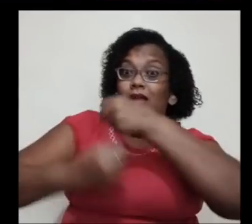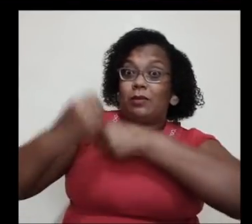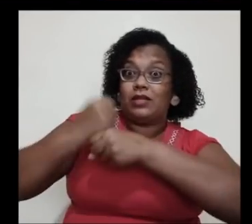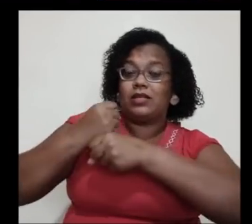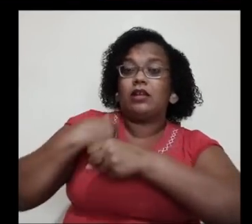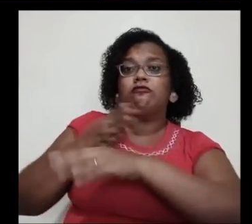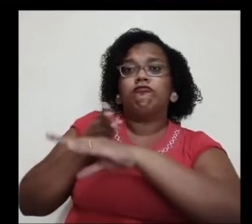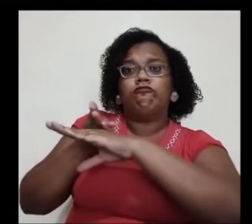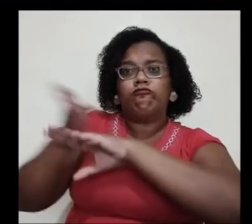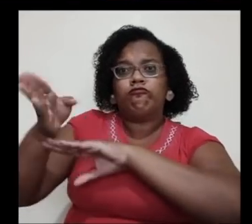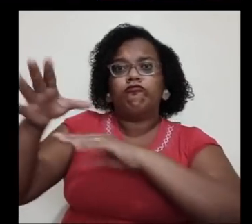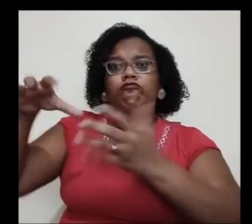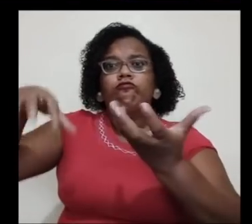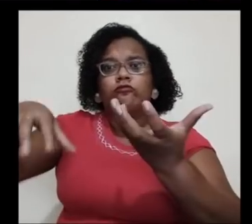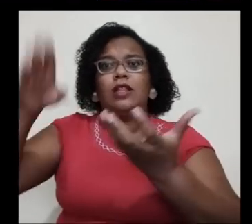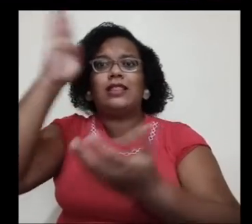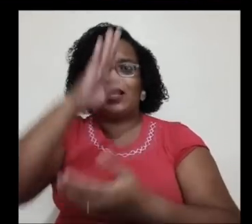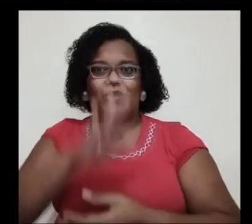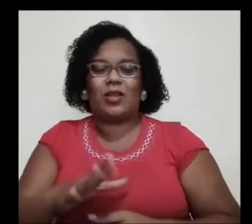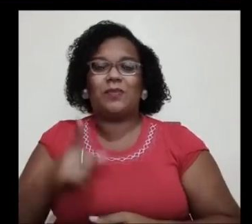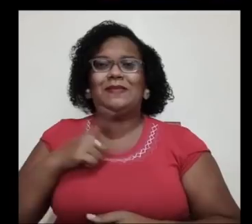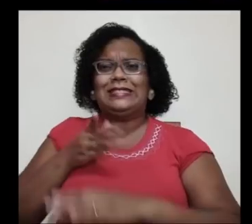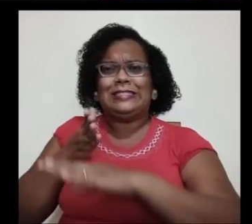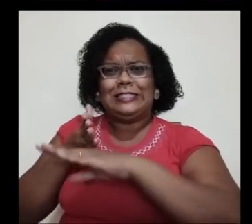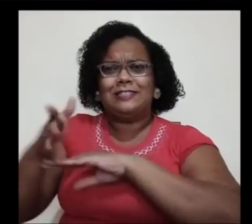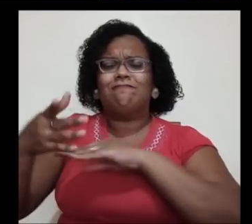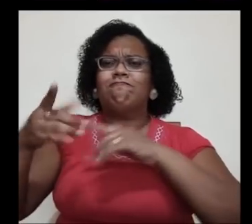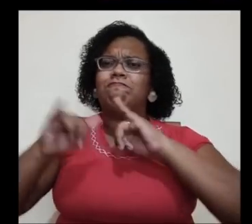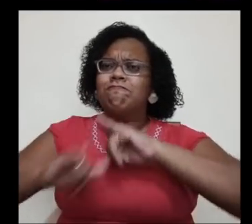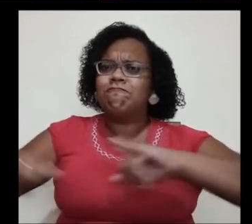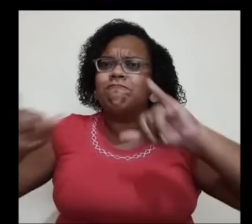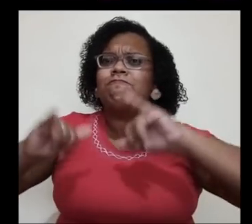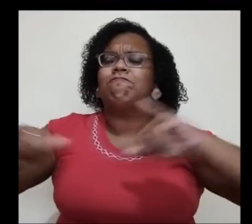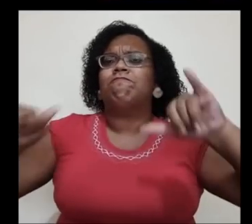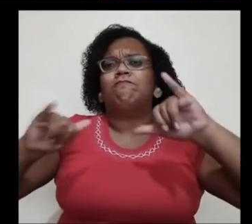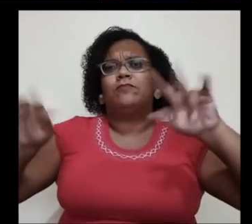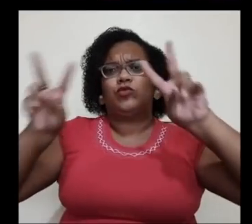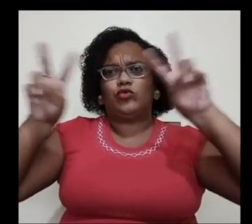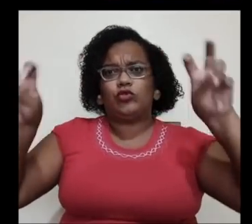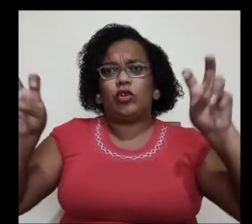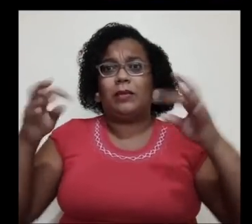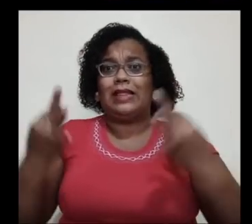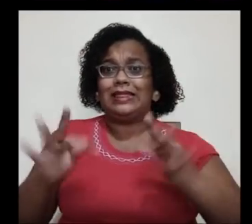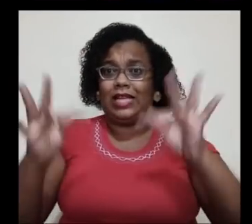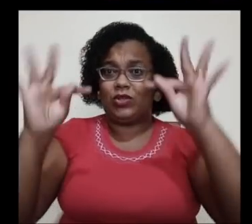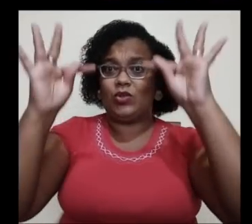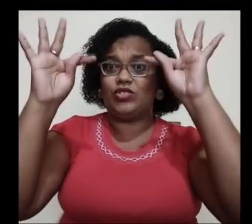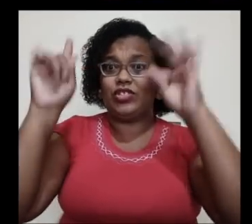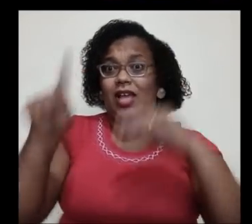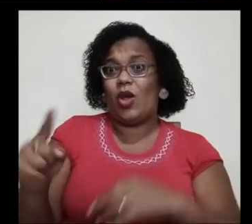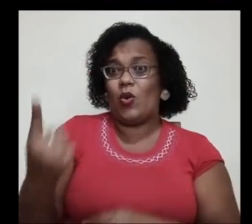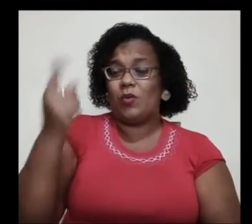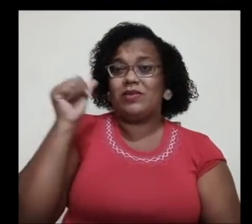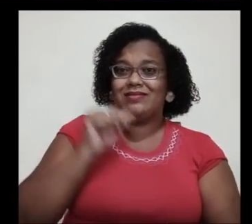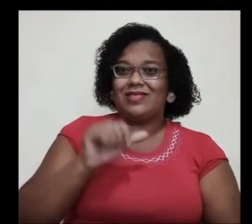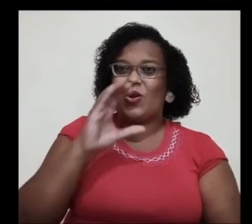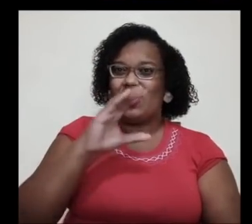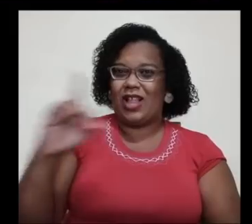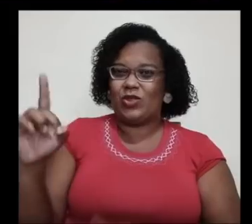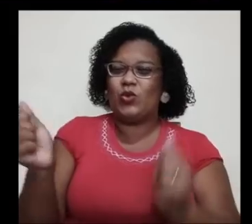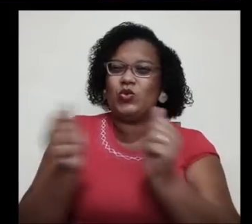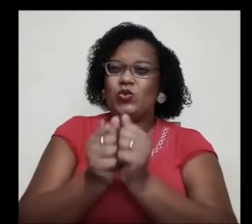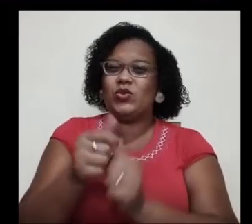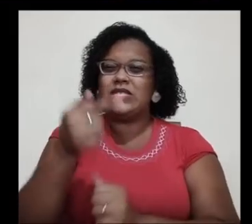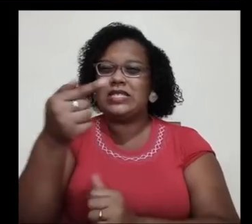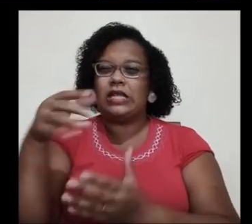Congresso Nacional, criamos uma iniciativa para a Ciência e Tecnologia do Parlamento, que a SPPC é uma das coordenadoras, junto com mais